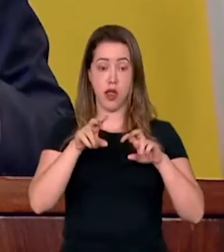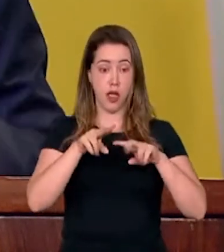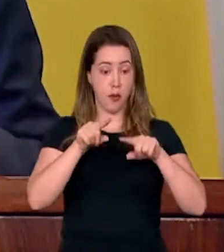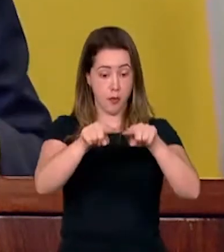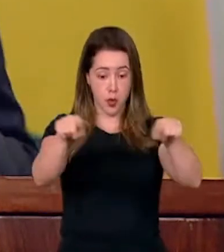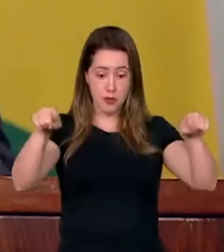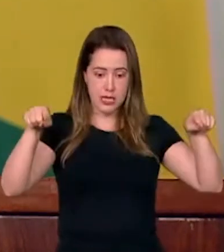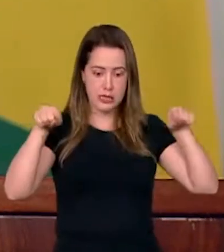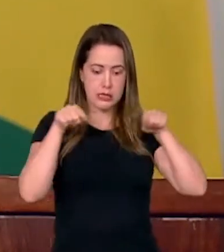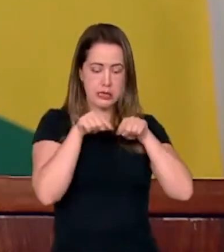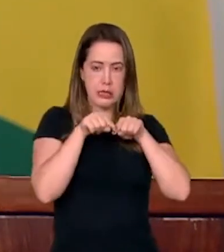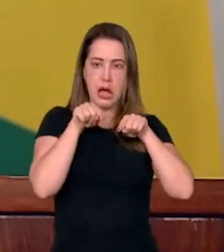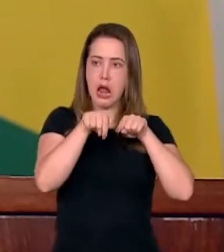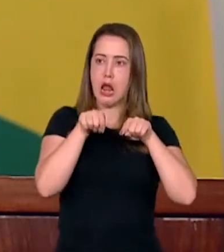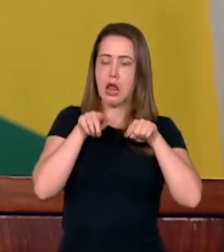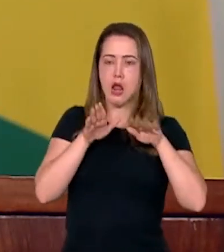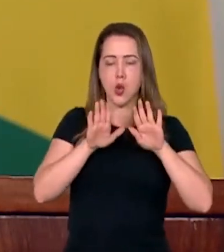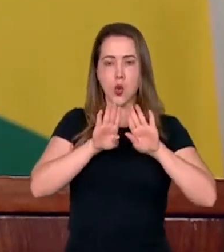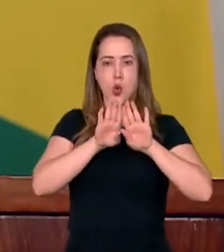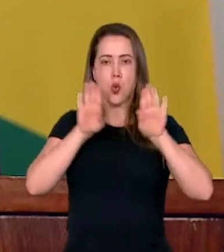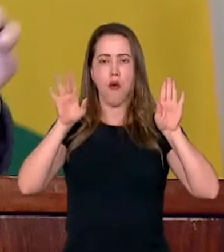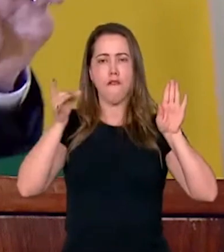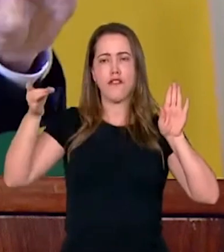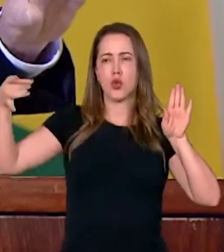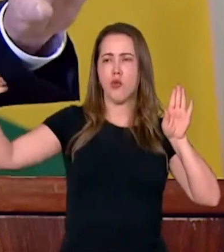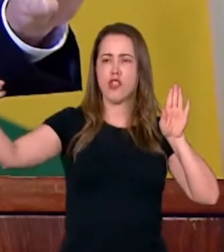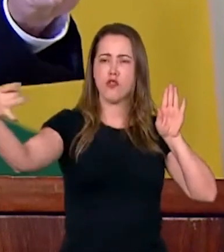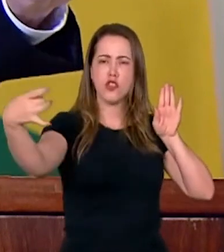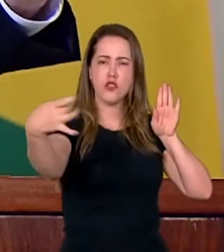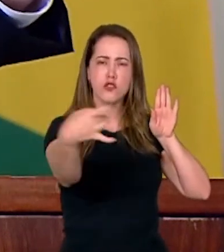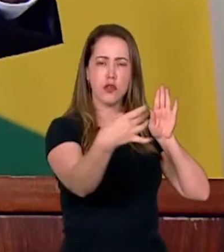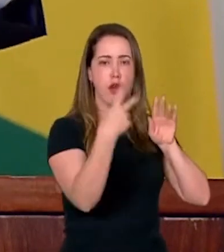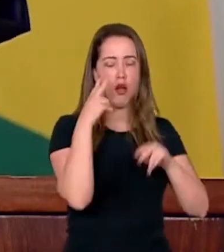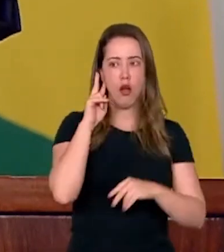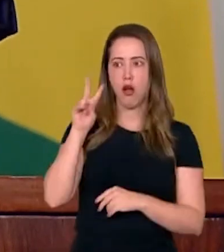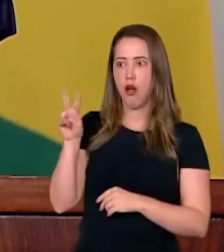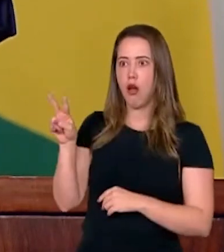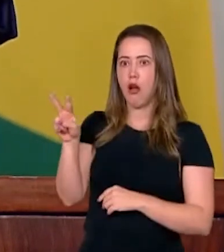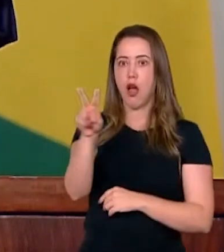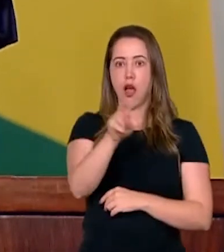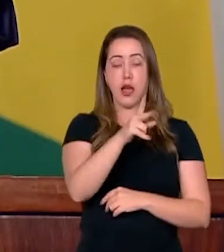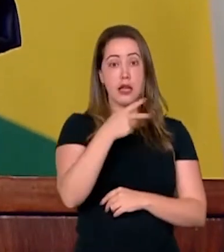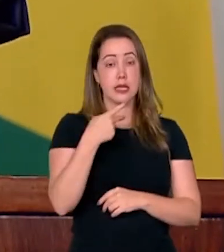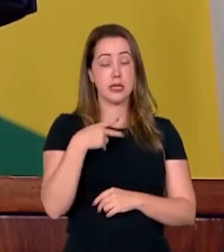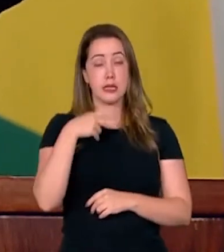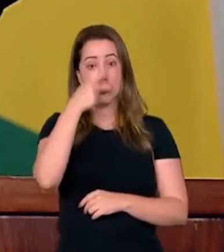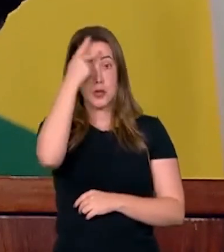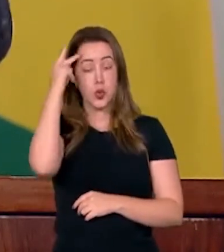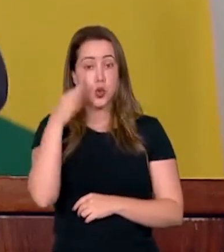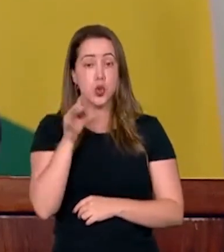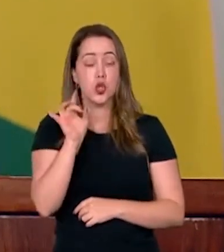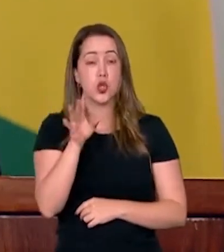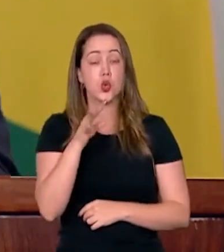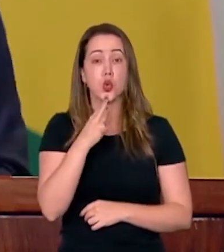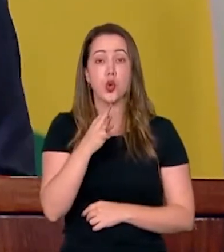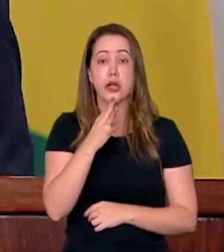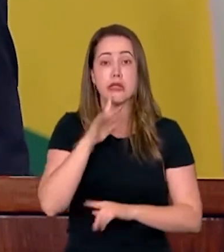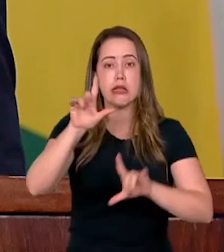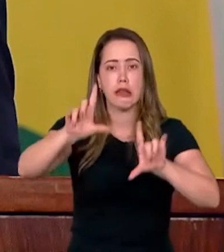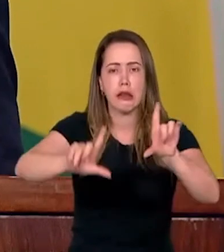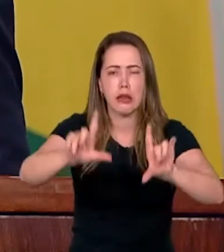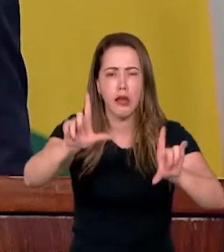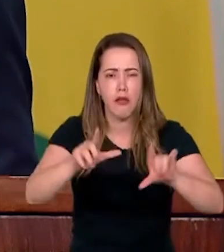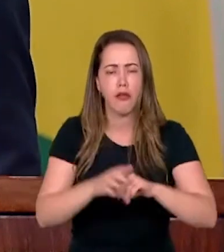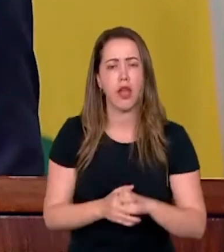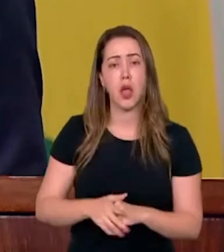até blindado de tudo quanto é lado, estava lá a grande figura que eu só via na televisão. Estava lá o Bush, estava